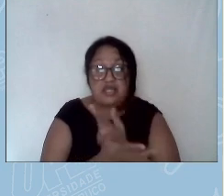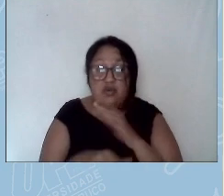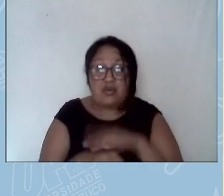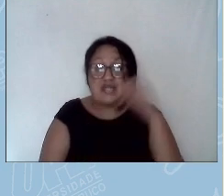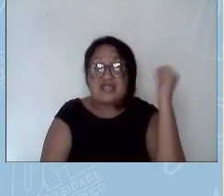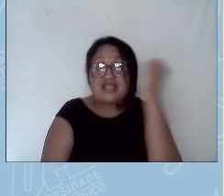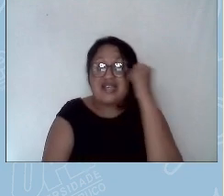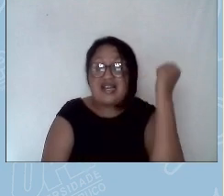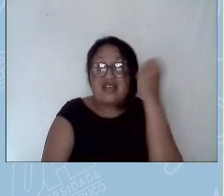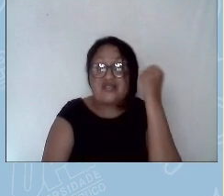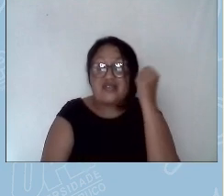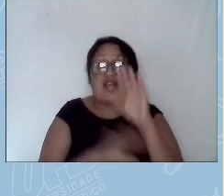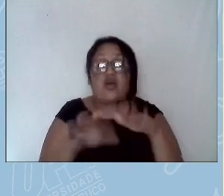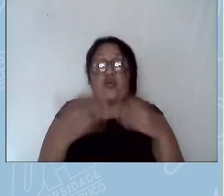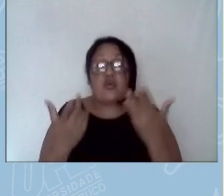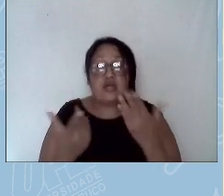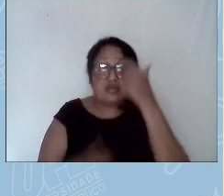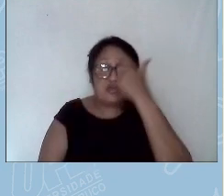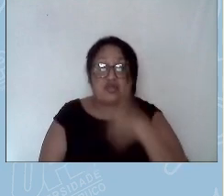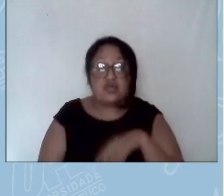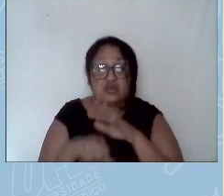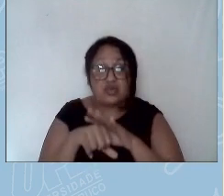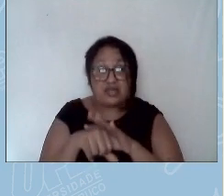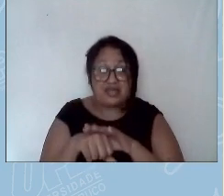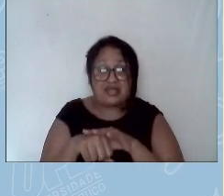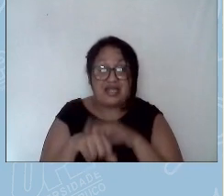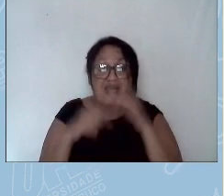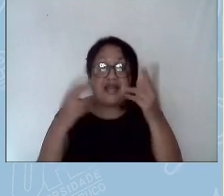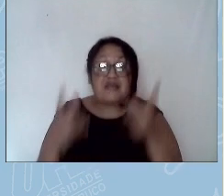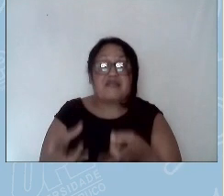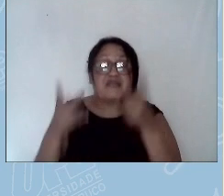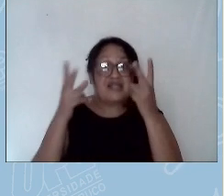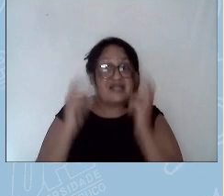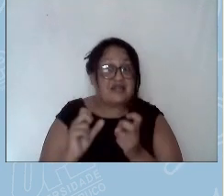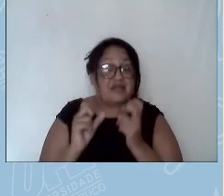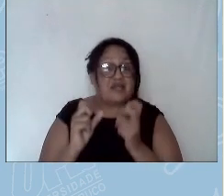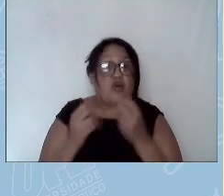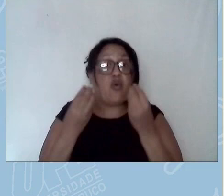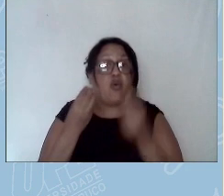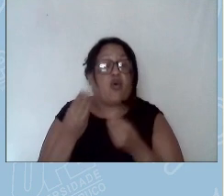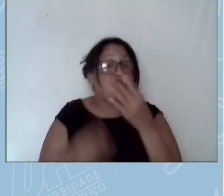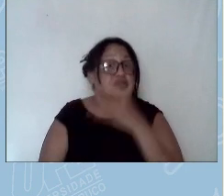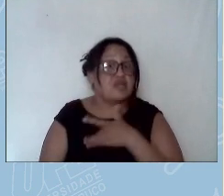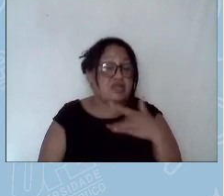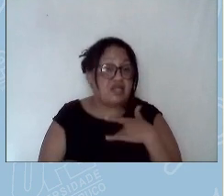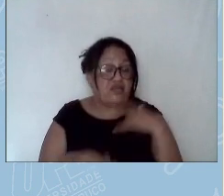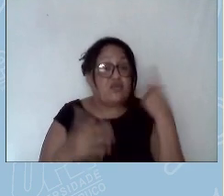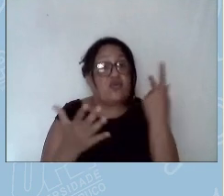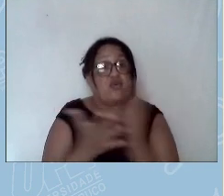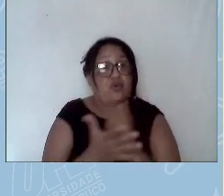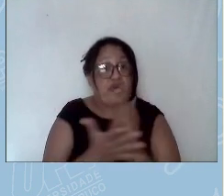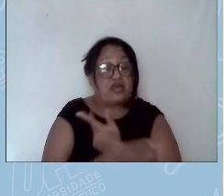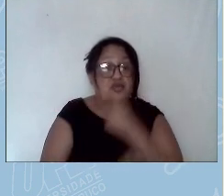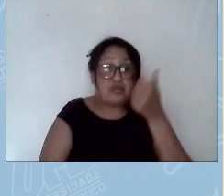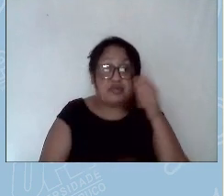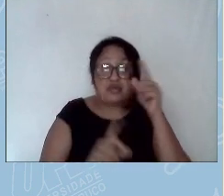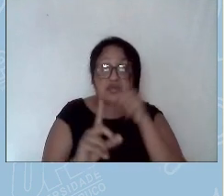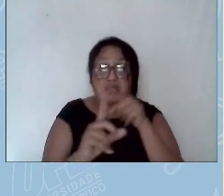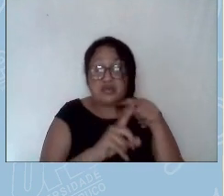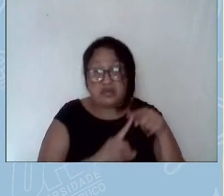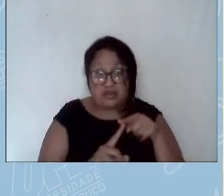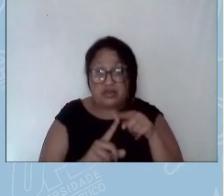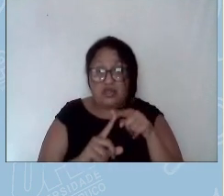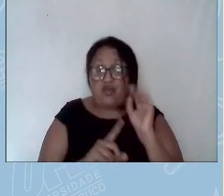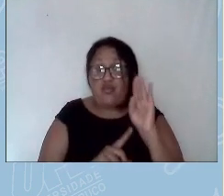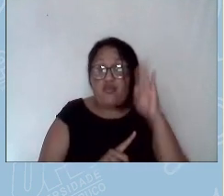quando o indivíduo doente é identificado como saudável sabendo que o erro do primeiro tipo isto é o